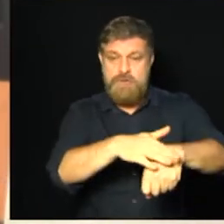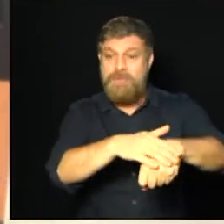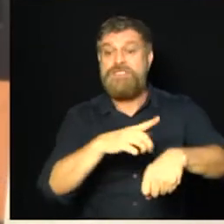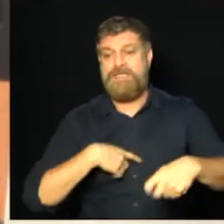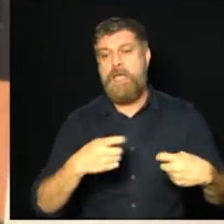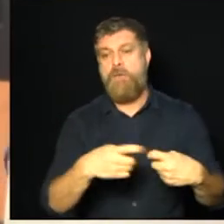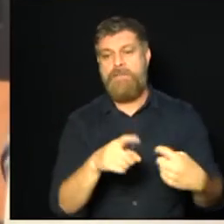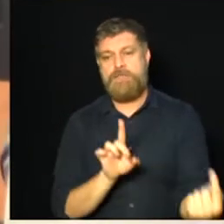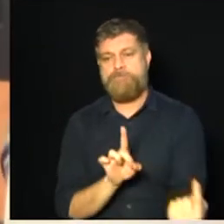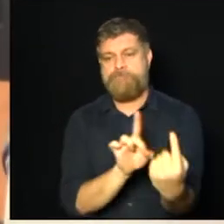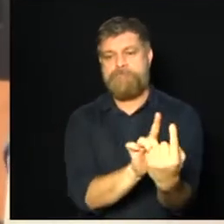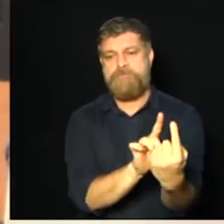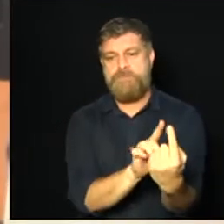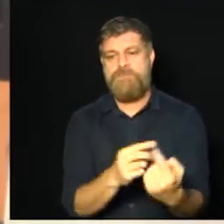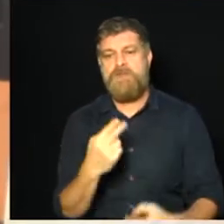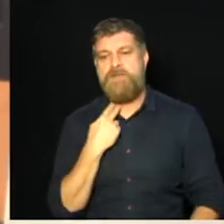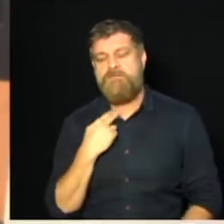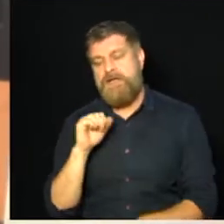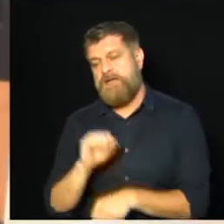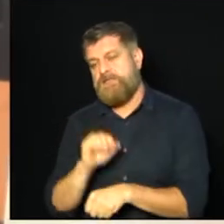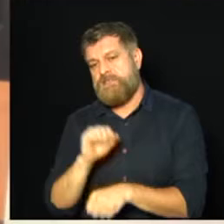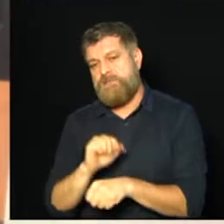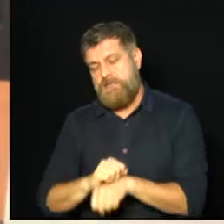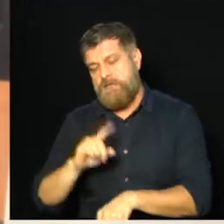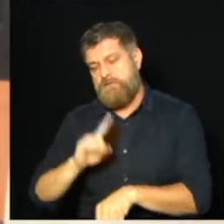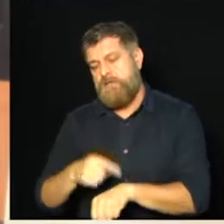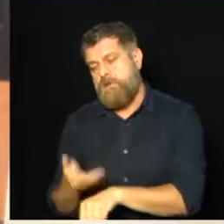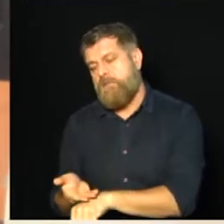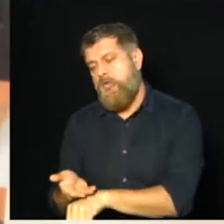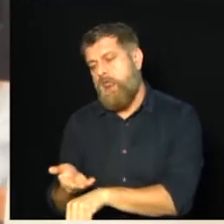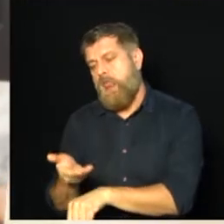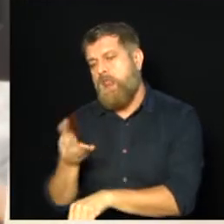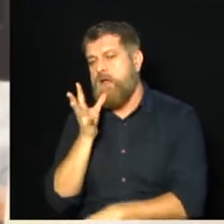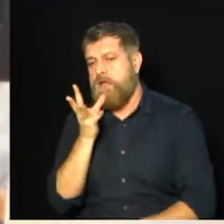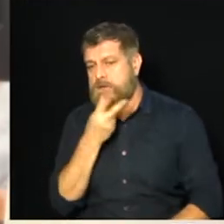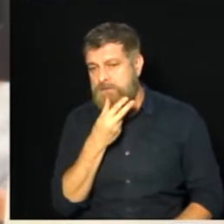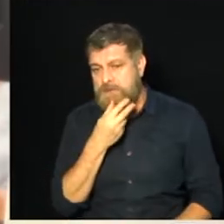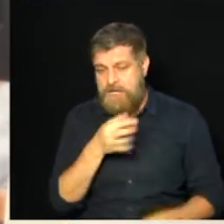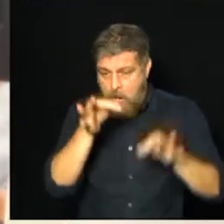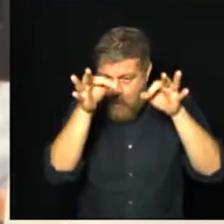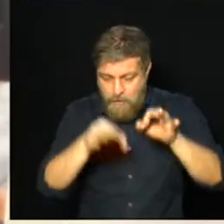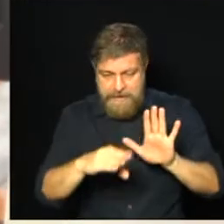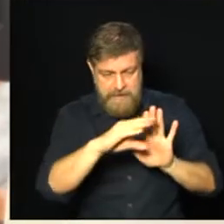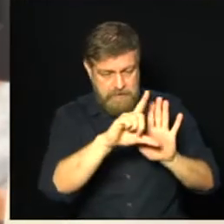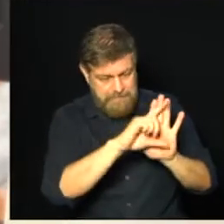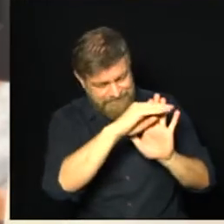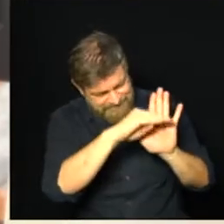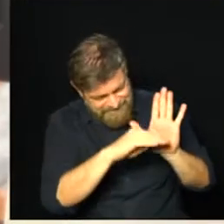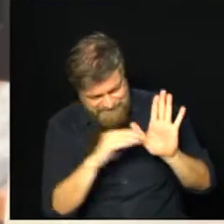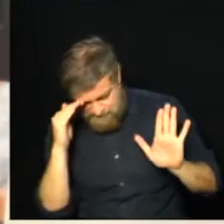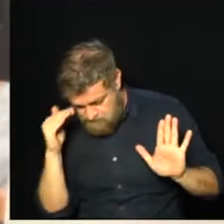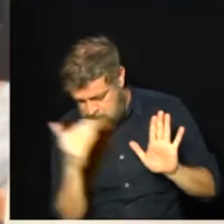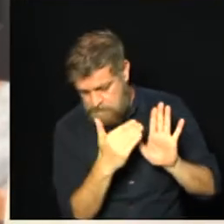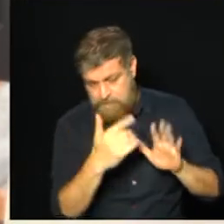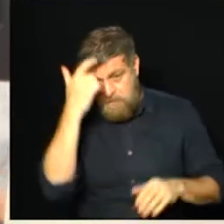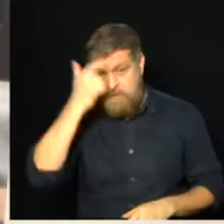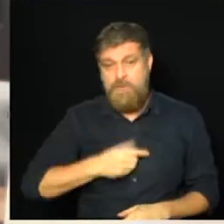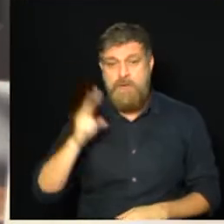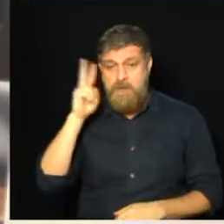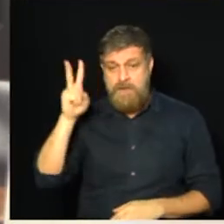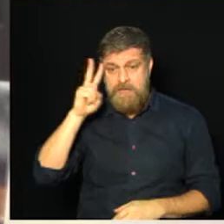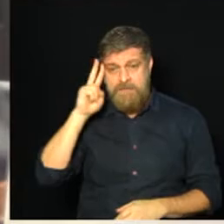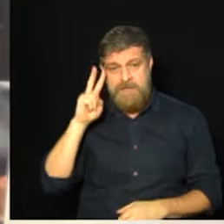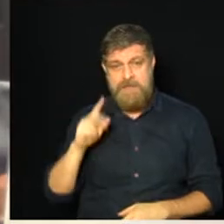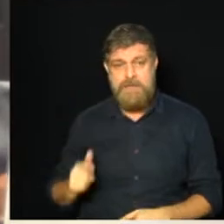do que a gente esperar passar esses prazos legais. Então, está tudo correto dentro da legalidade. O que eu me recordei, talvez